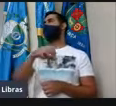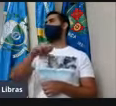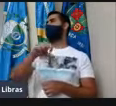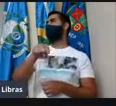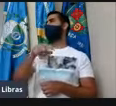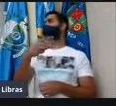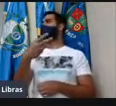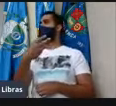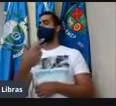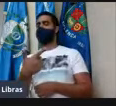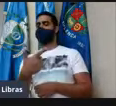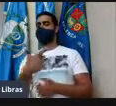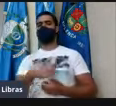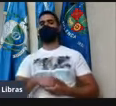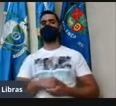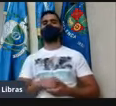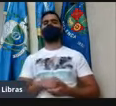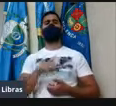de amortização, né,